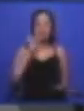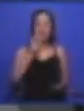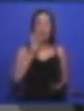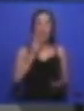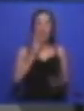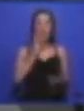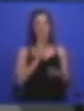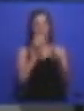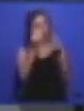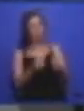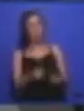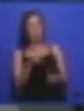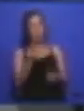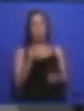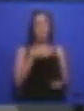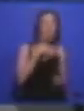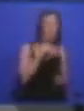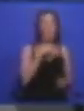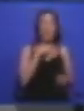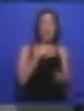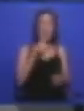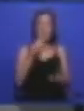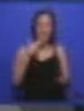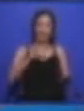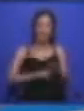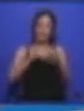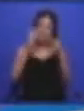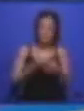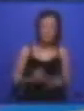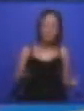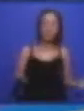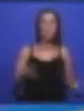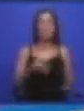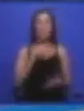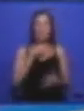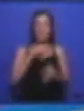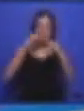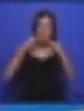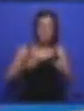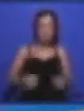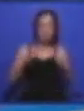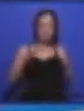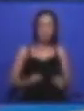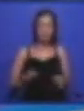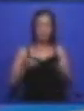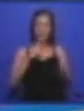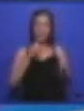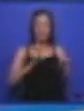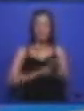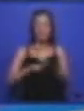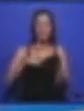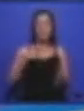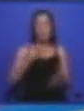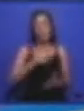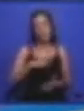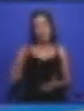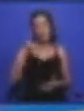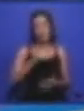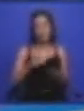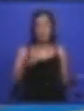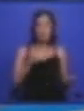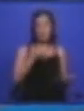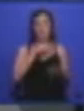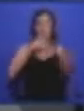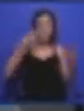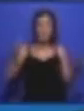eu dou, que és uma fadista muito a sério, és fadista mesmo e realmente cada vez gosto mais de